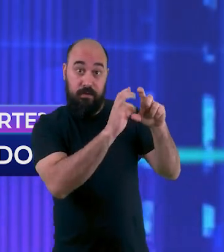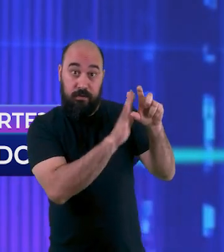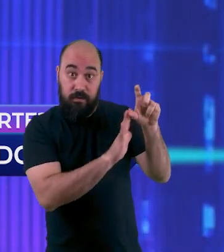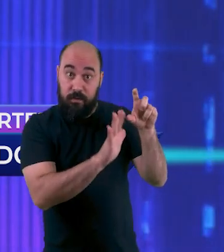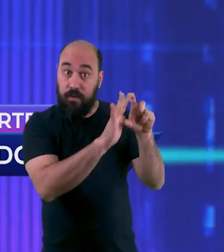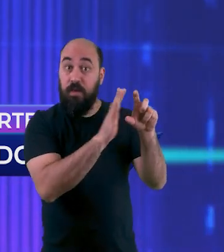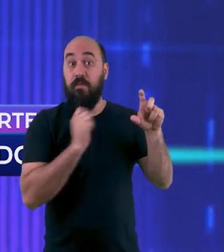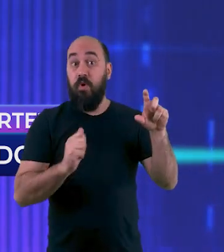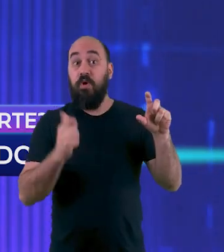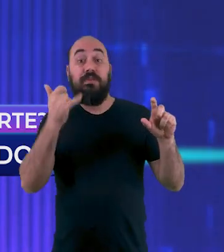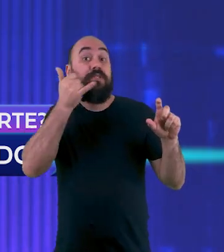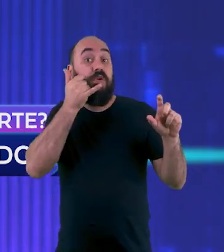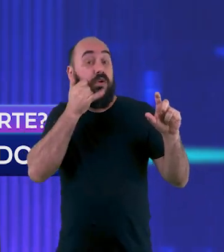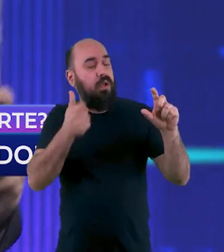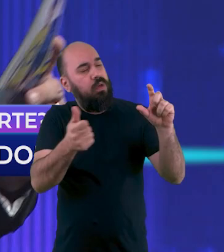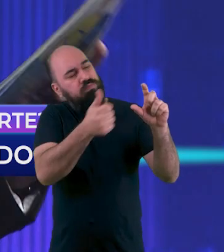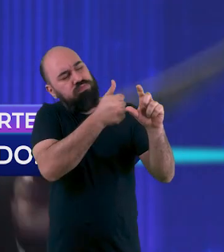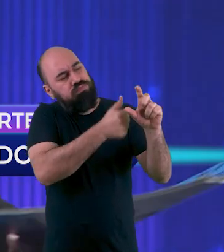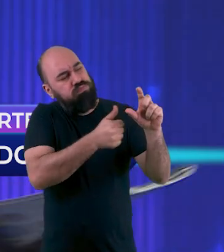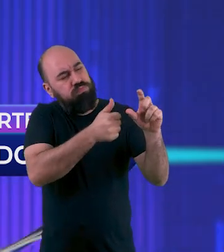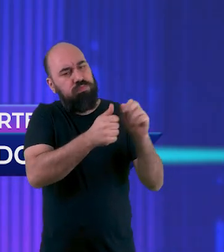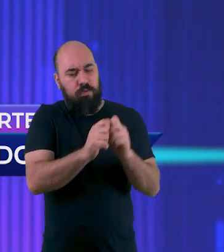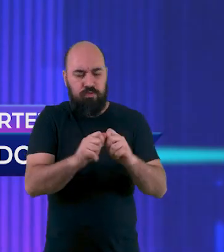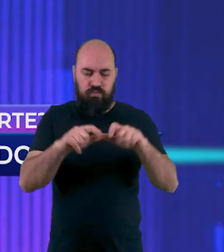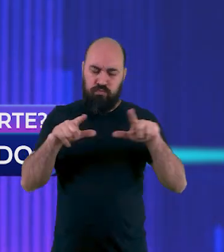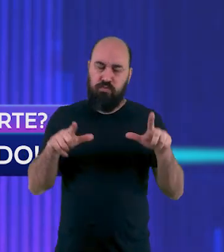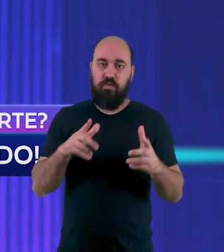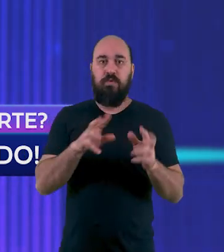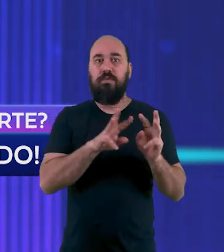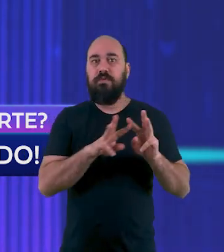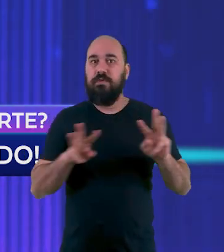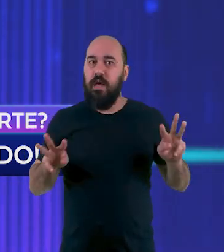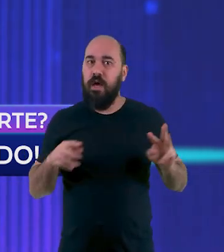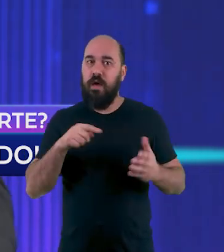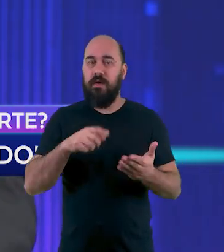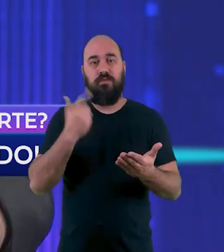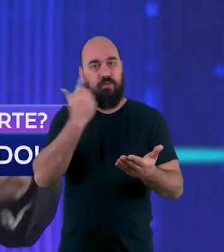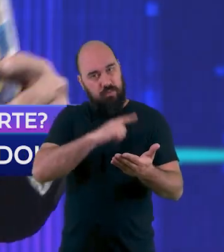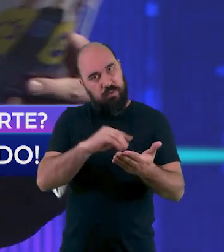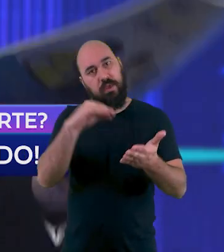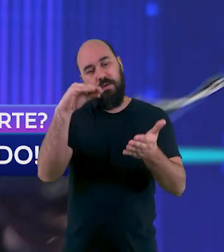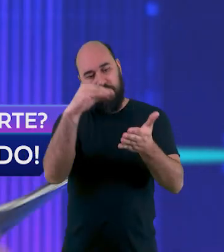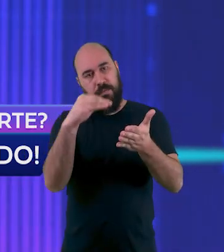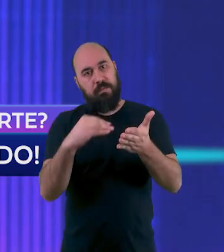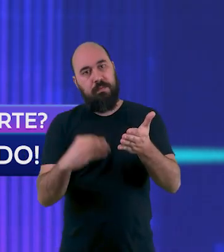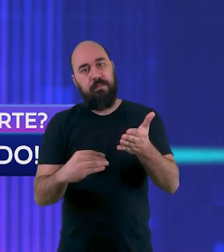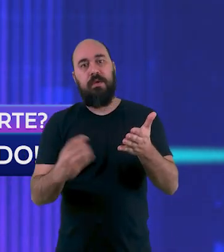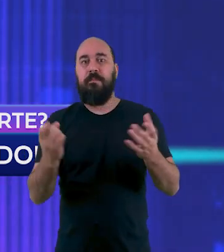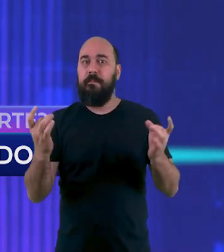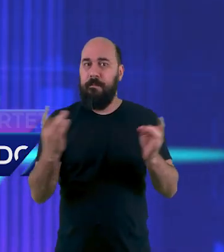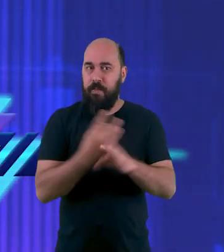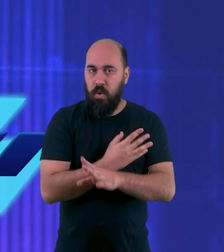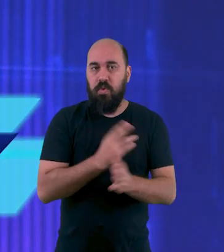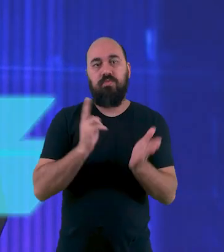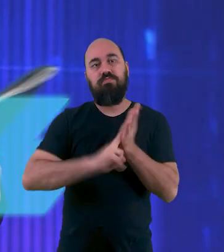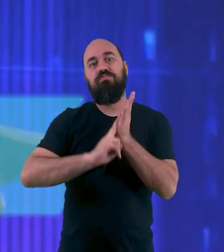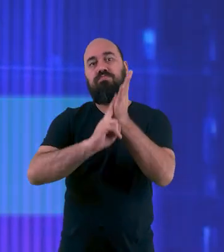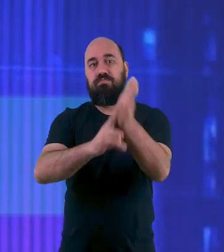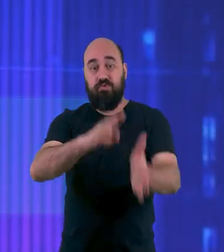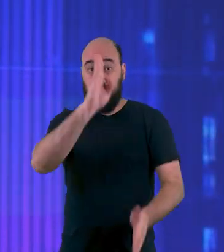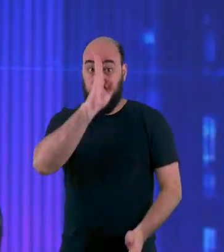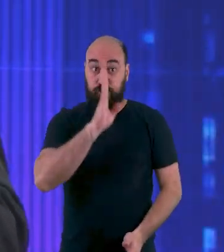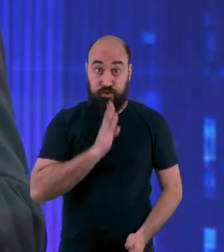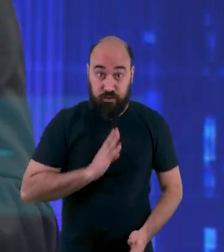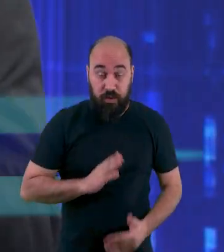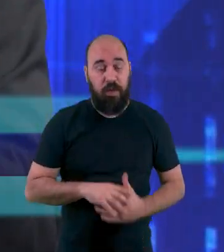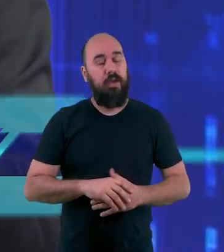seu celular e você vai ser levado diretamente para o nosso site. E lá você pode conhecer esse estudo e